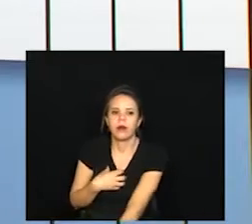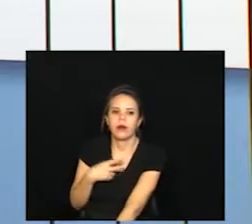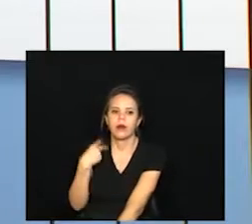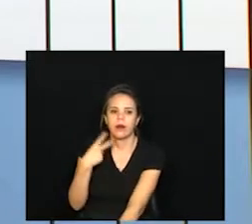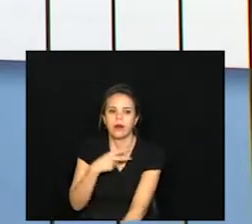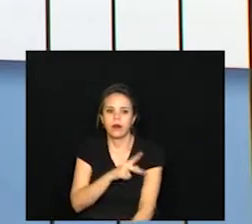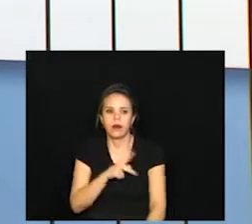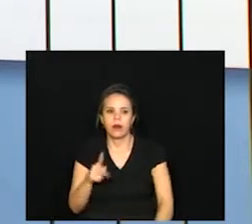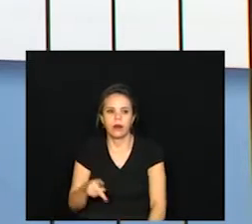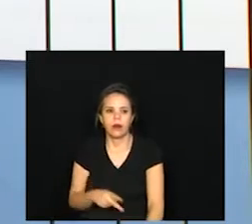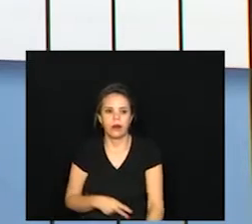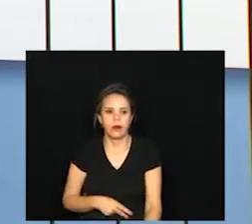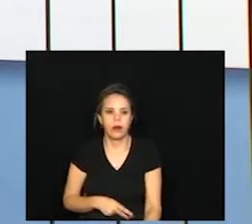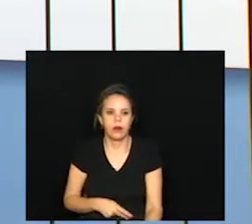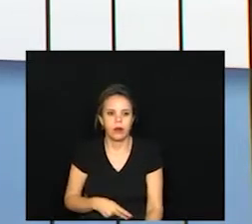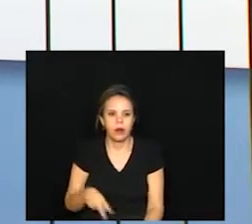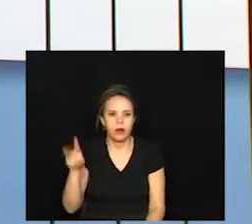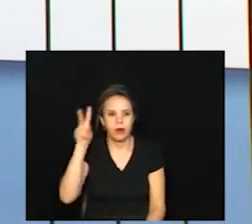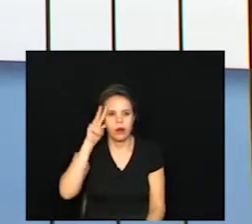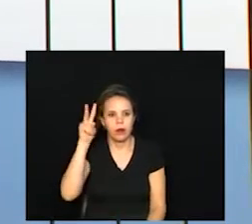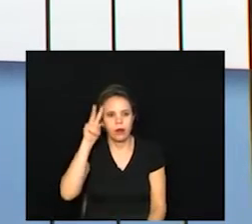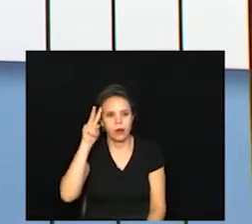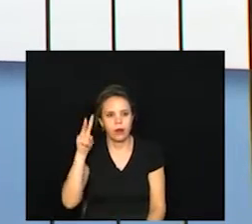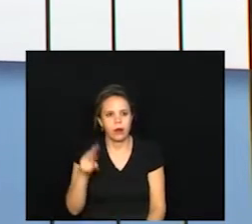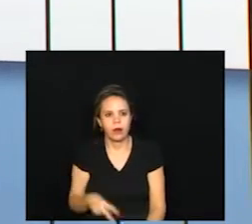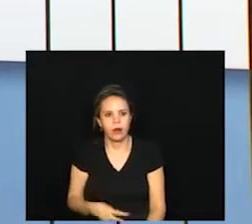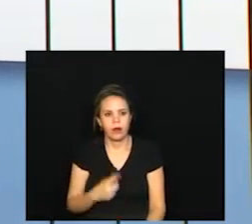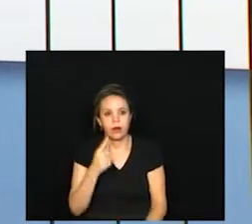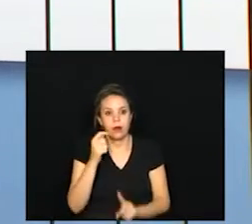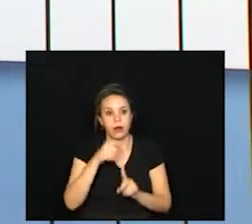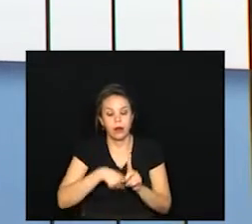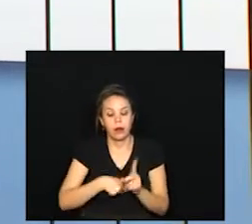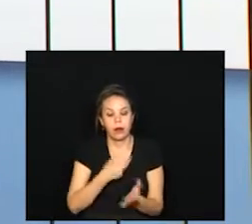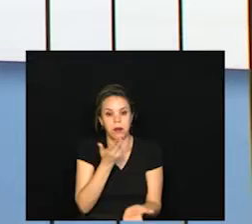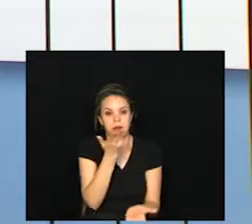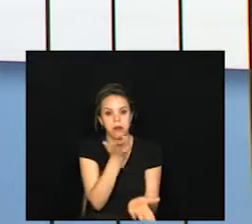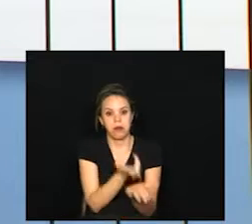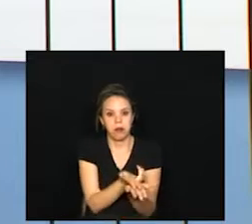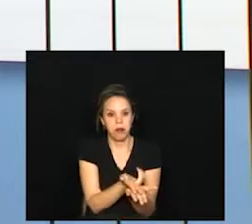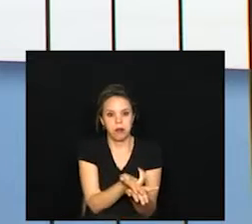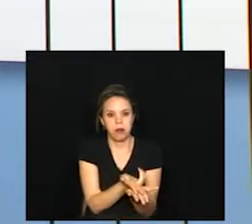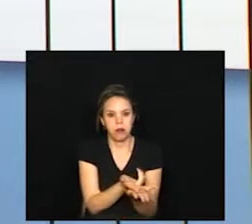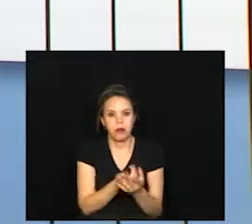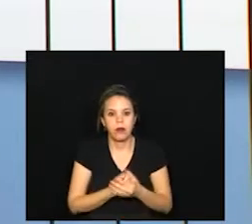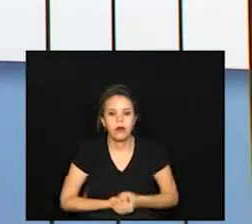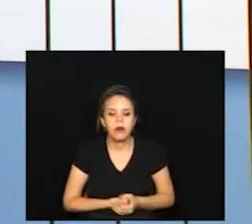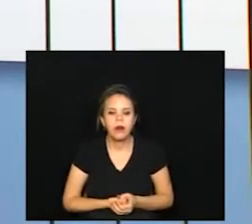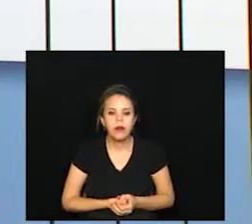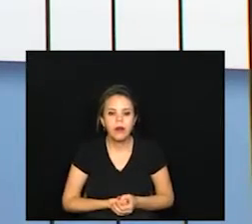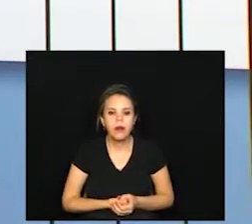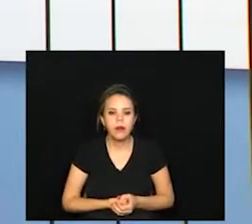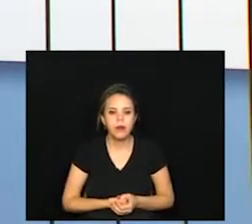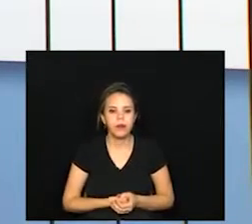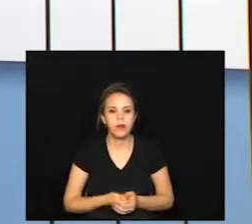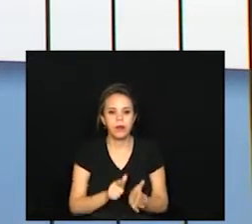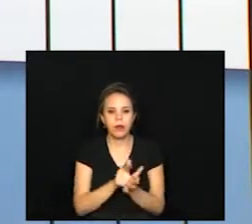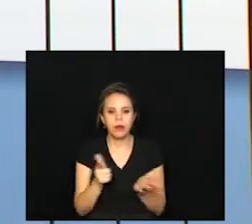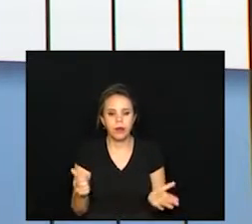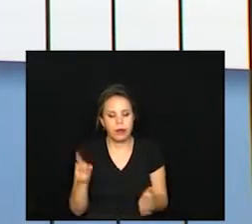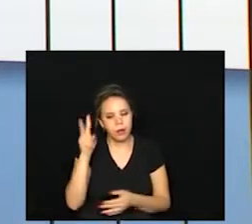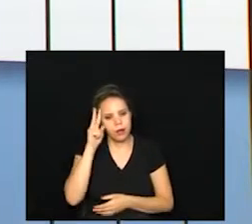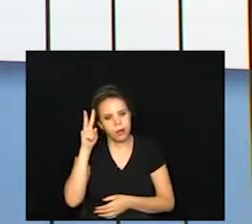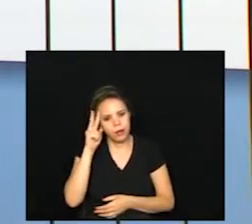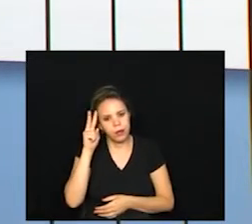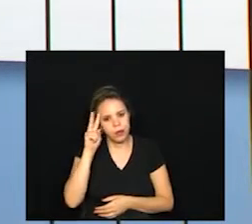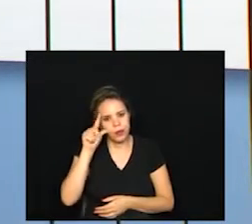professor Alberto, que nesta segunda-feira completou um mês internado. De acordo com o boletim médico desta